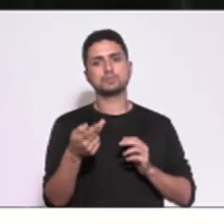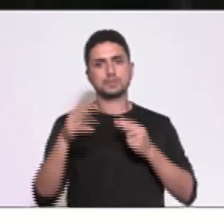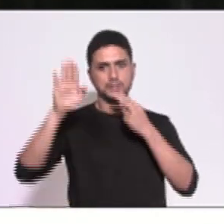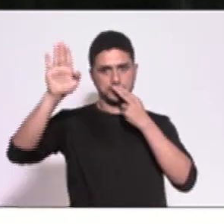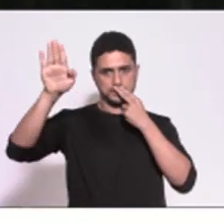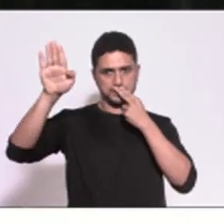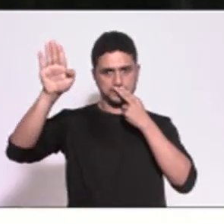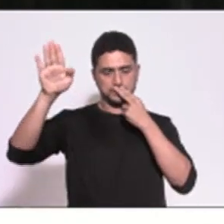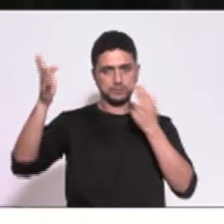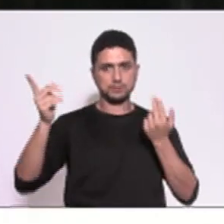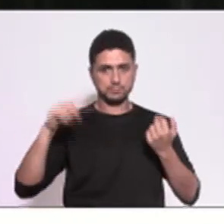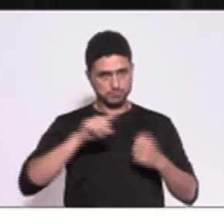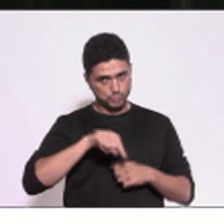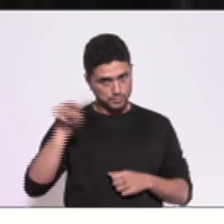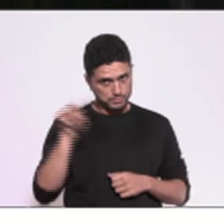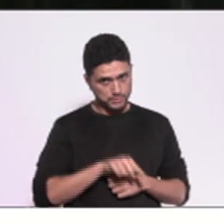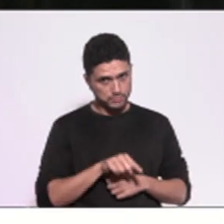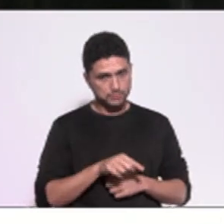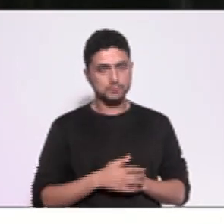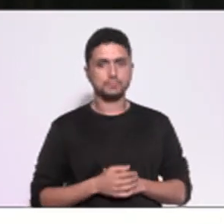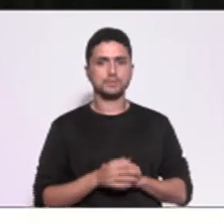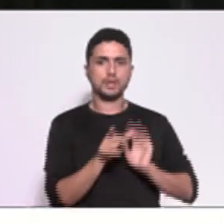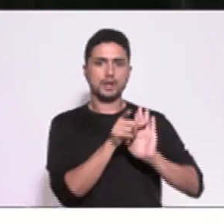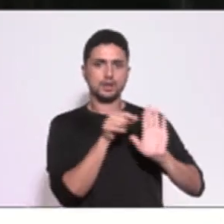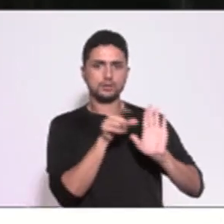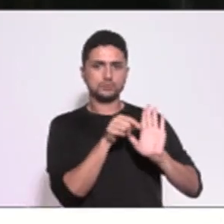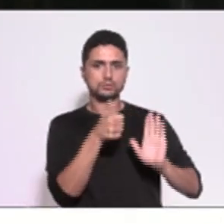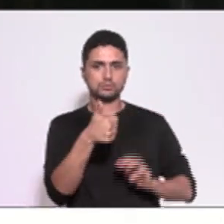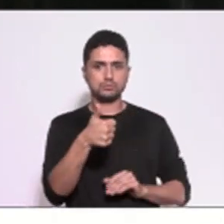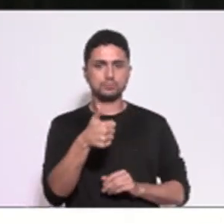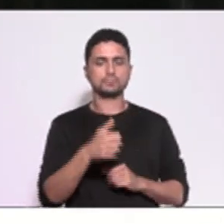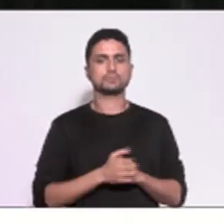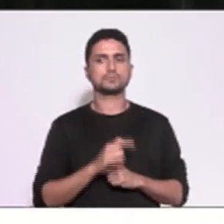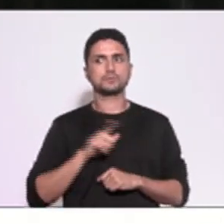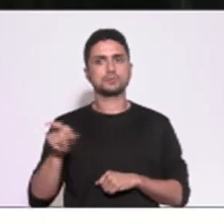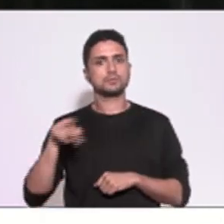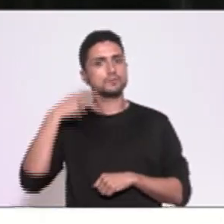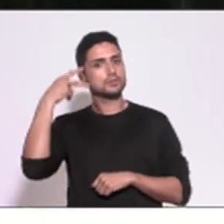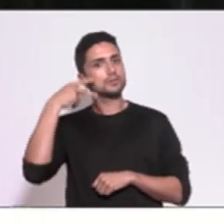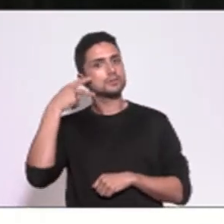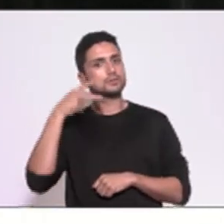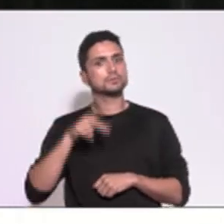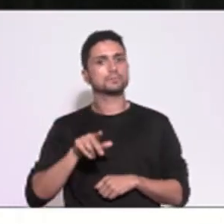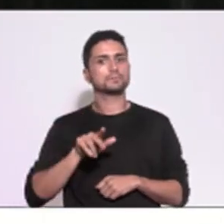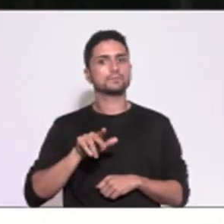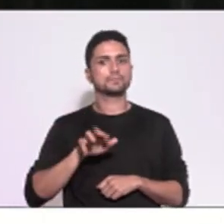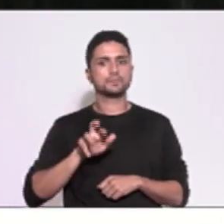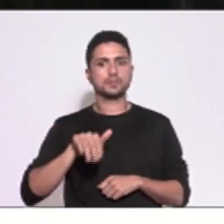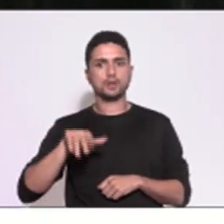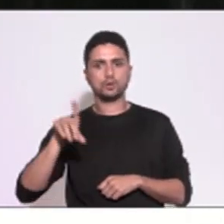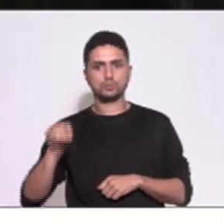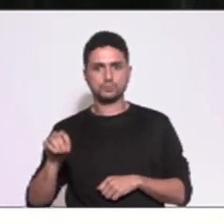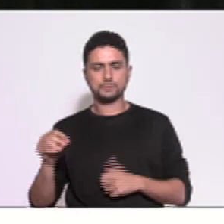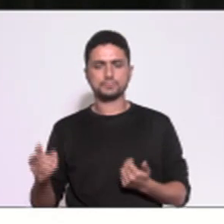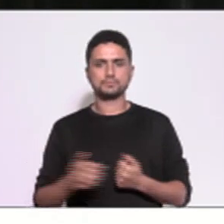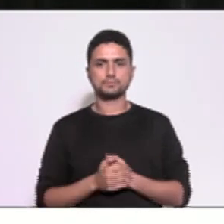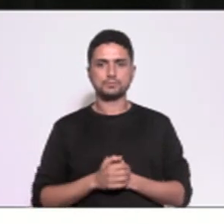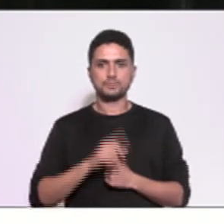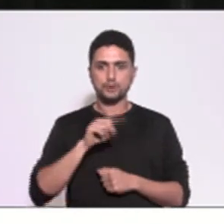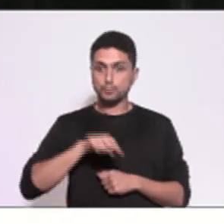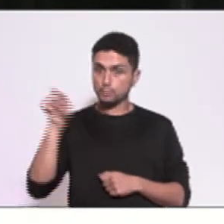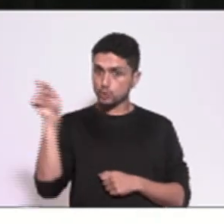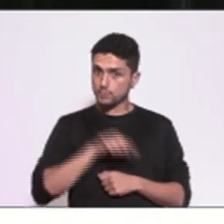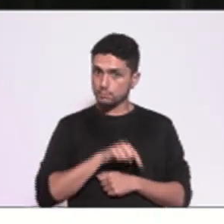nazistas. Artigo 1, de autoria do vereador Ronaldo Gomes, de 1989. Ficam proibidas no território municipal